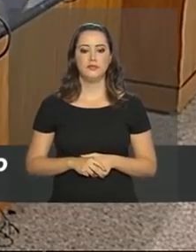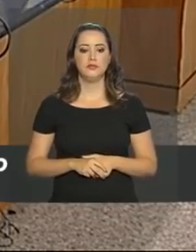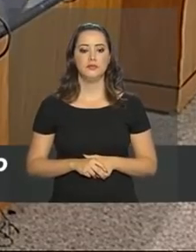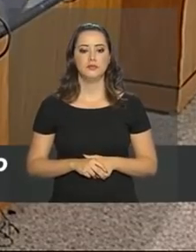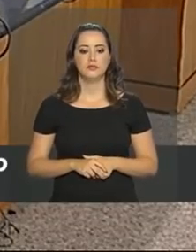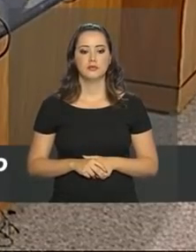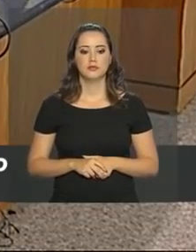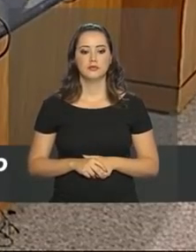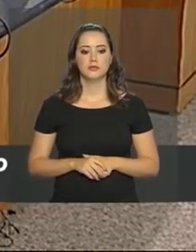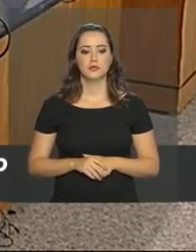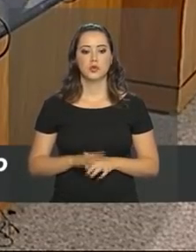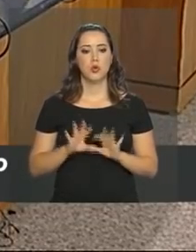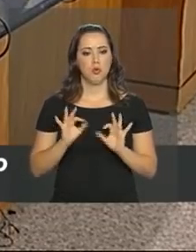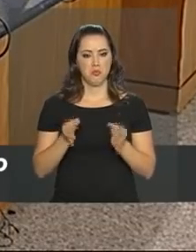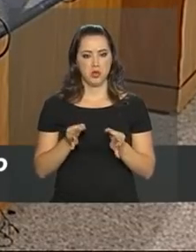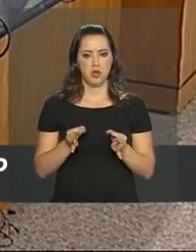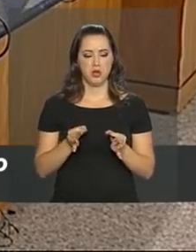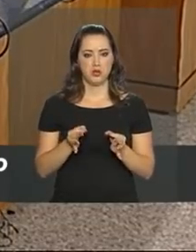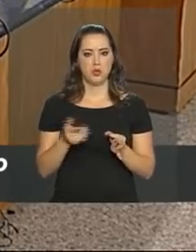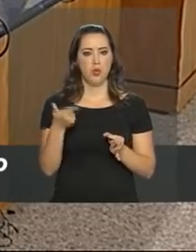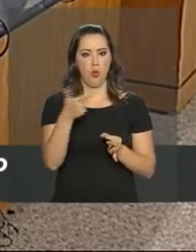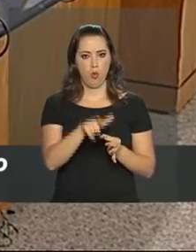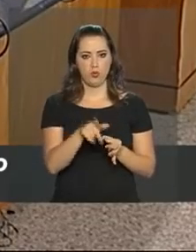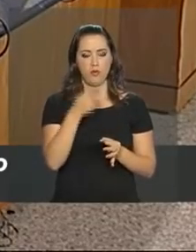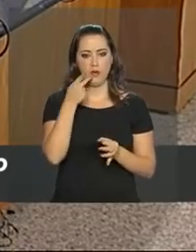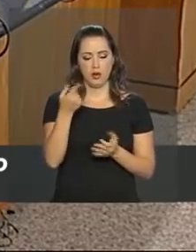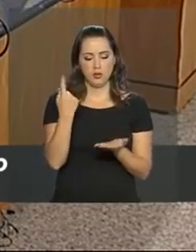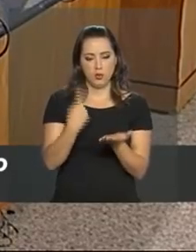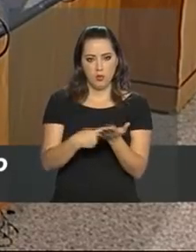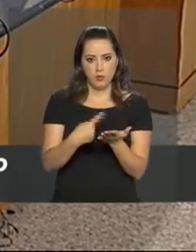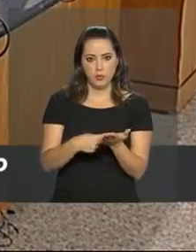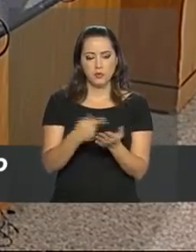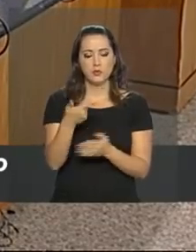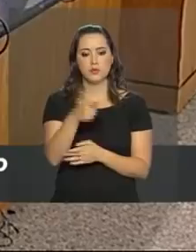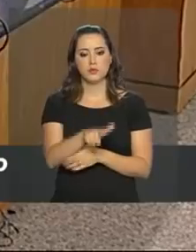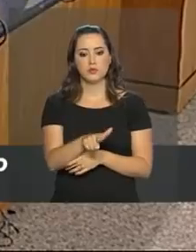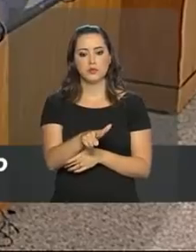pronta pessoal mas o bahia só para reafirmar